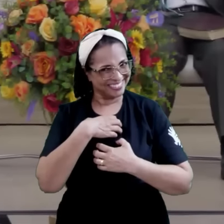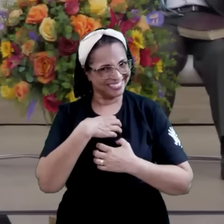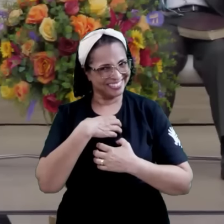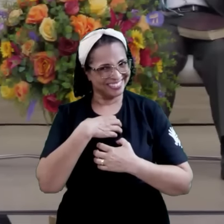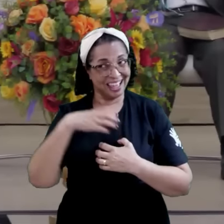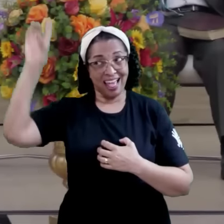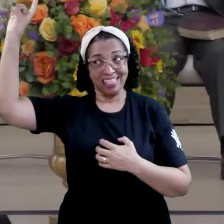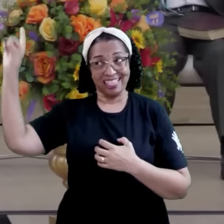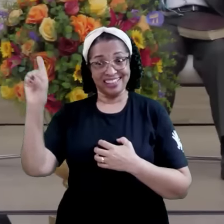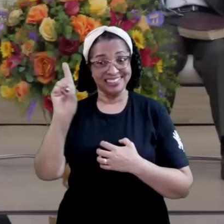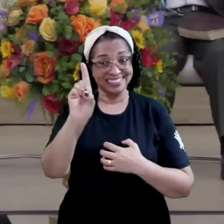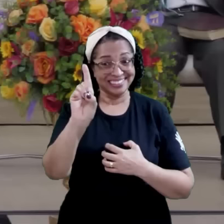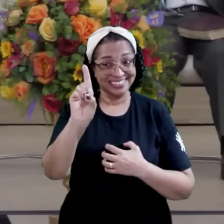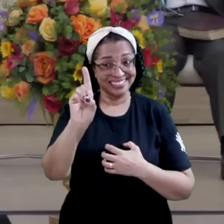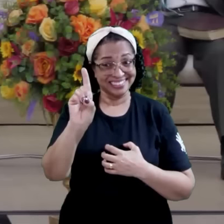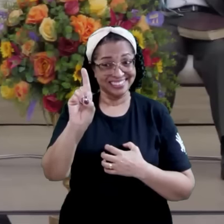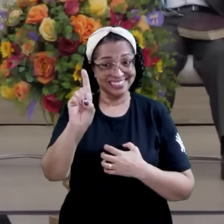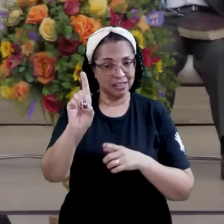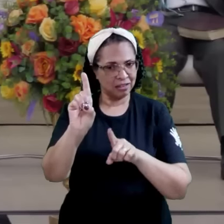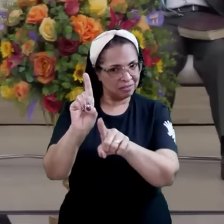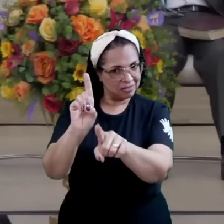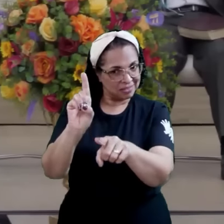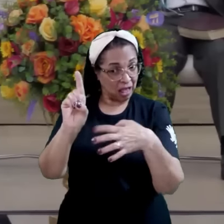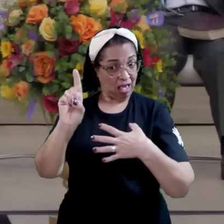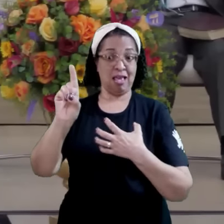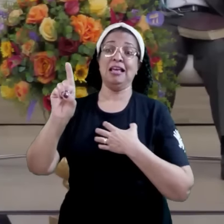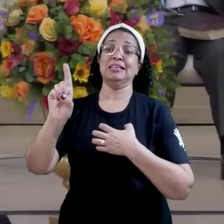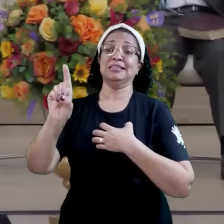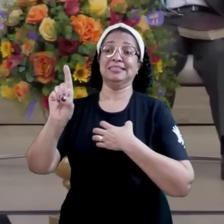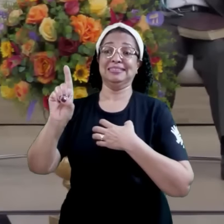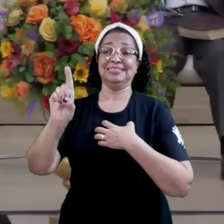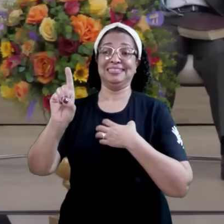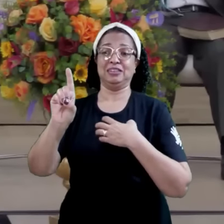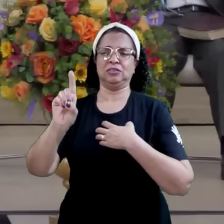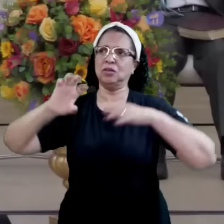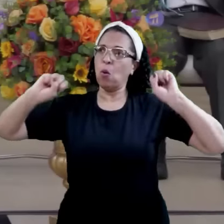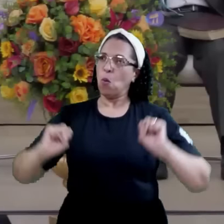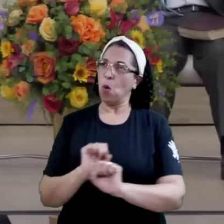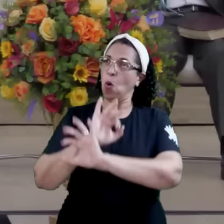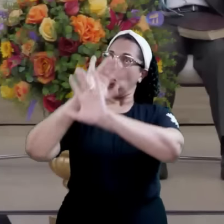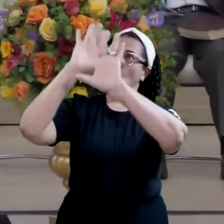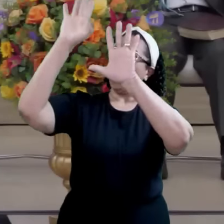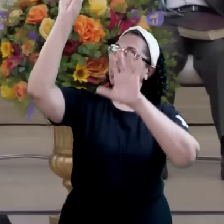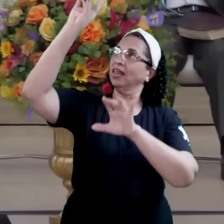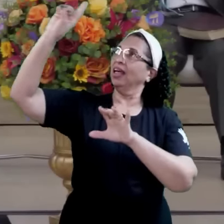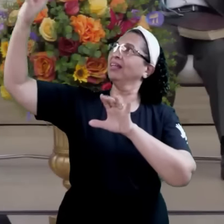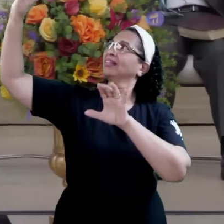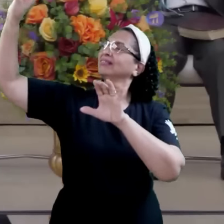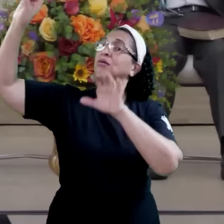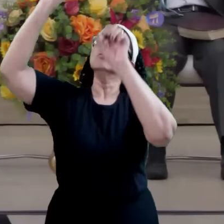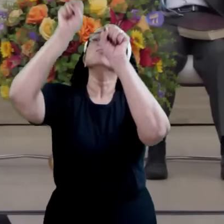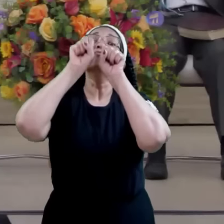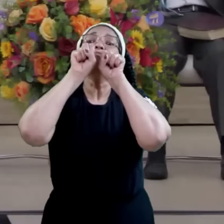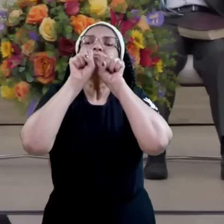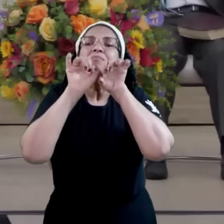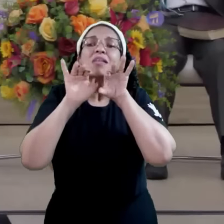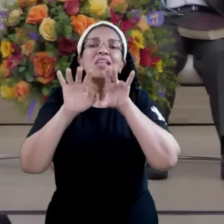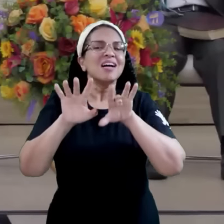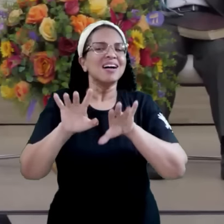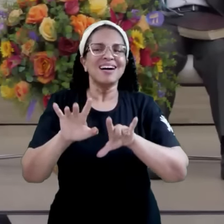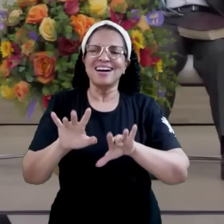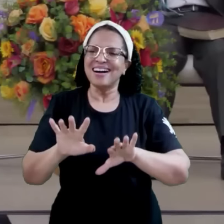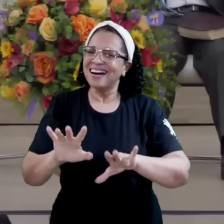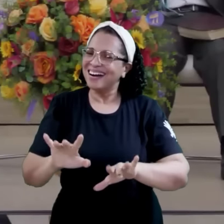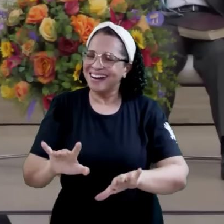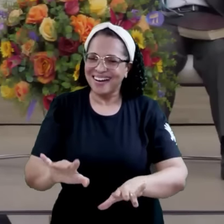irmãos eu não tô alegre para você dar glória até porque só da Glória quem tem Glória para dar mas é impossível estar num plenário desse e não sentir a